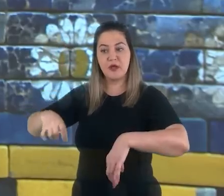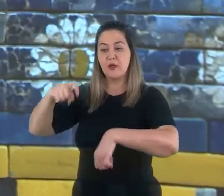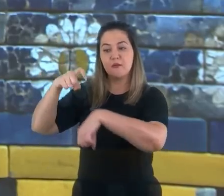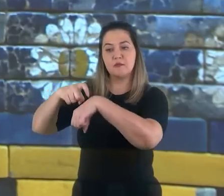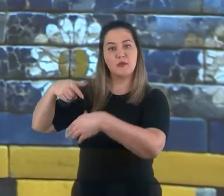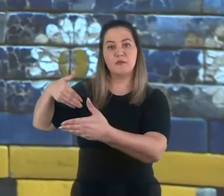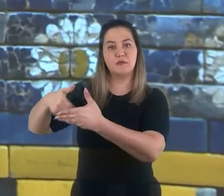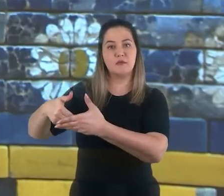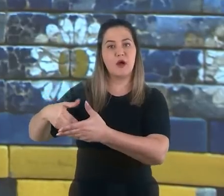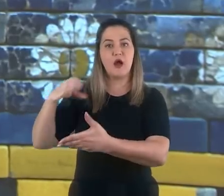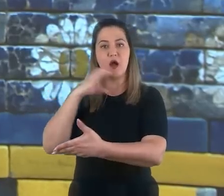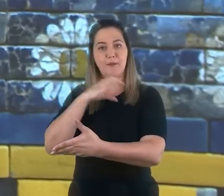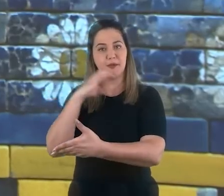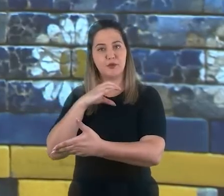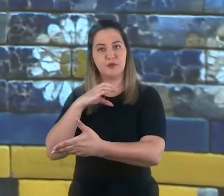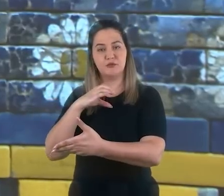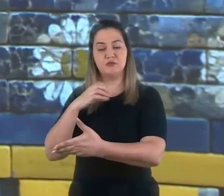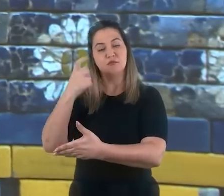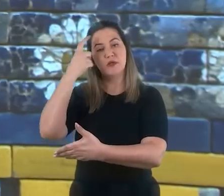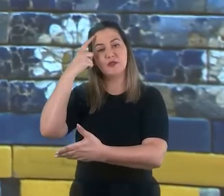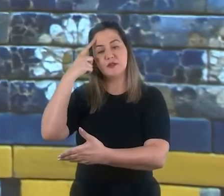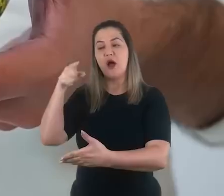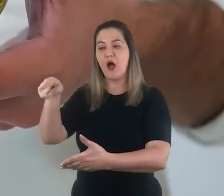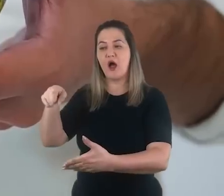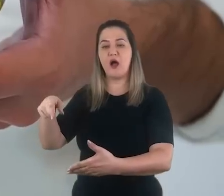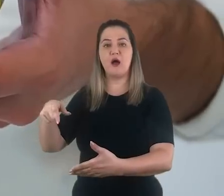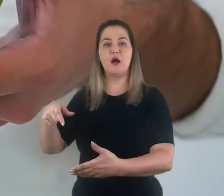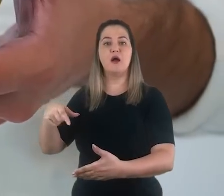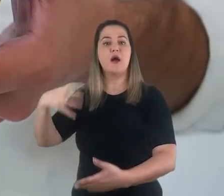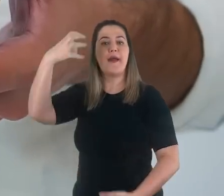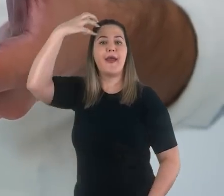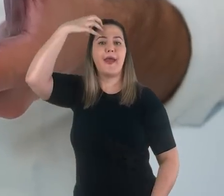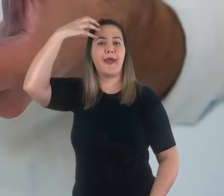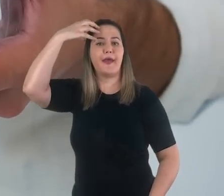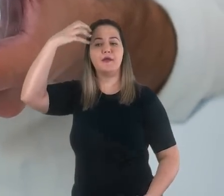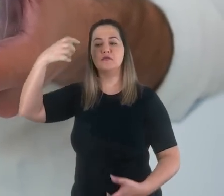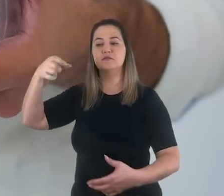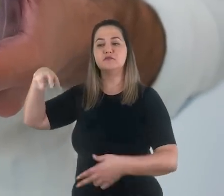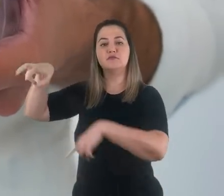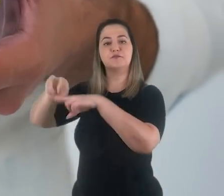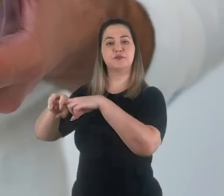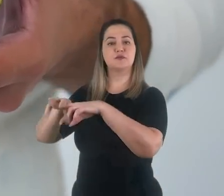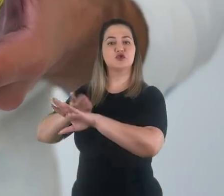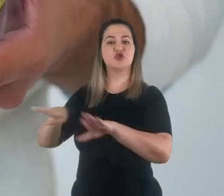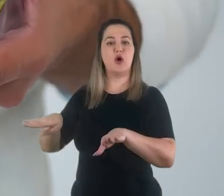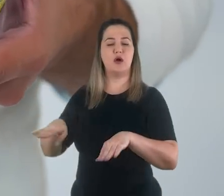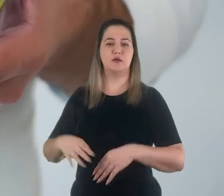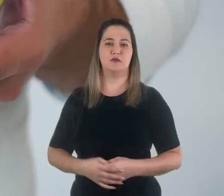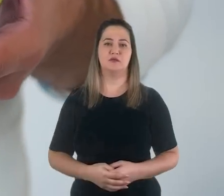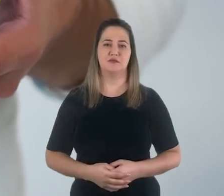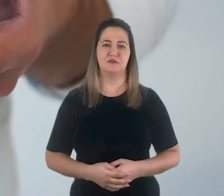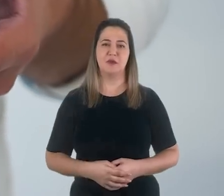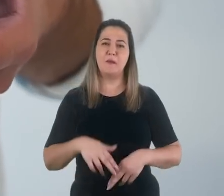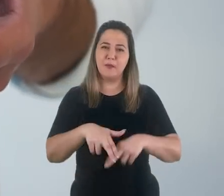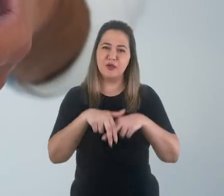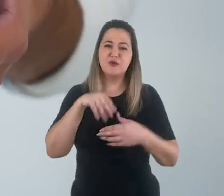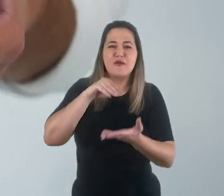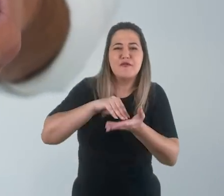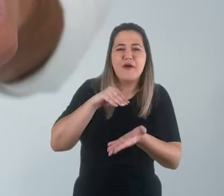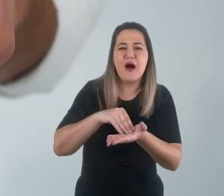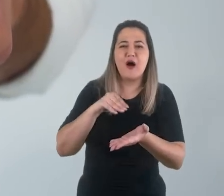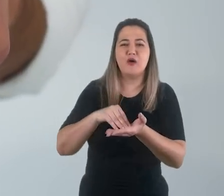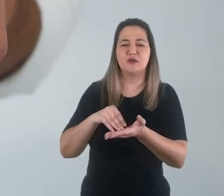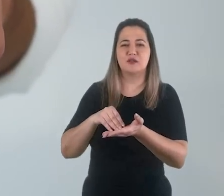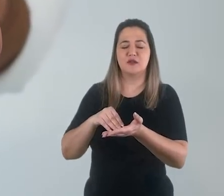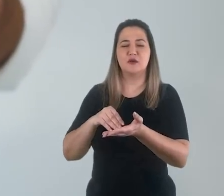e longo de um rei piedoso. Nada além disso. Esta falta de sentido, de uma metanarrativa, ou até mesmo de